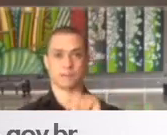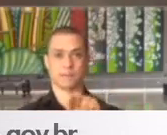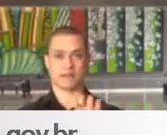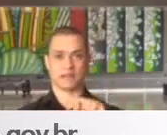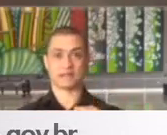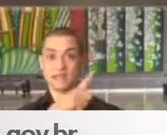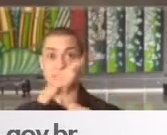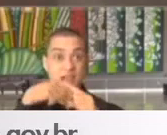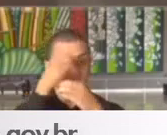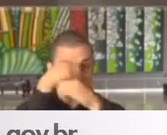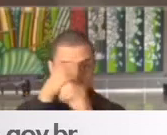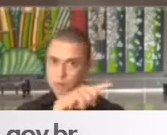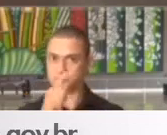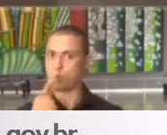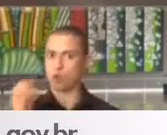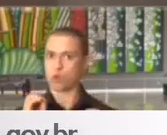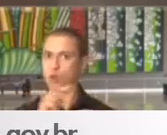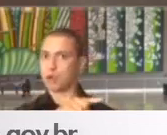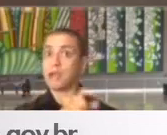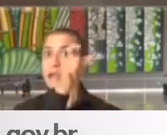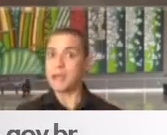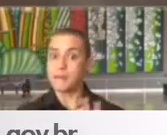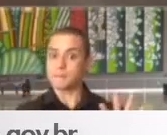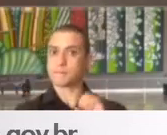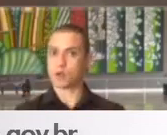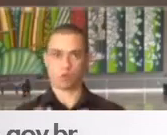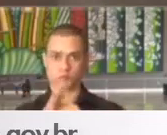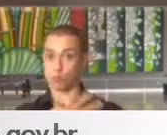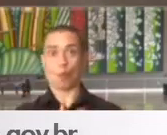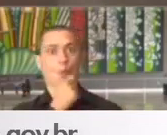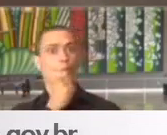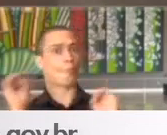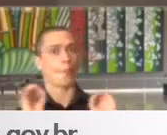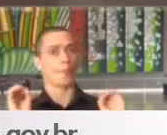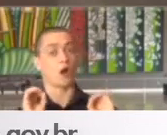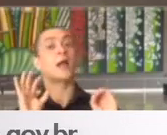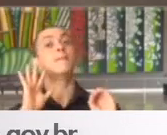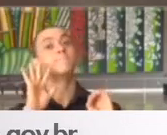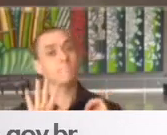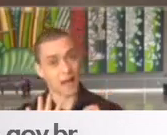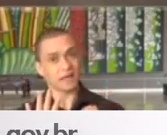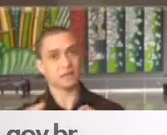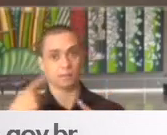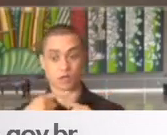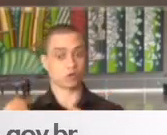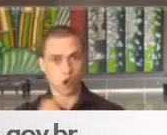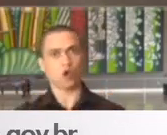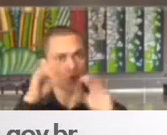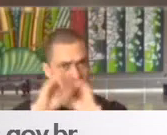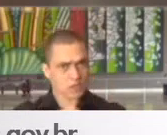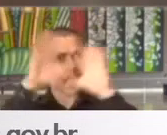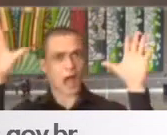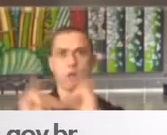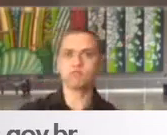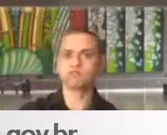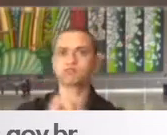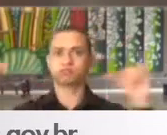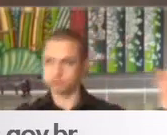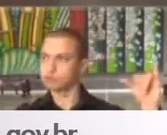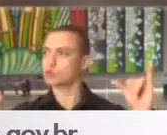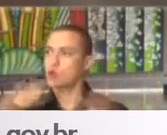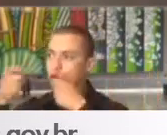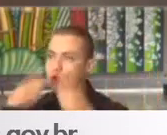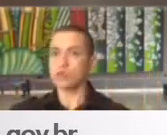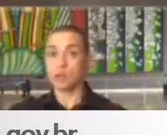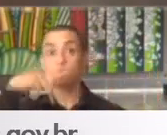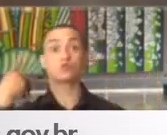indicação efetiva de que ele possa estar contaminado, mas aqui dentro do regime de total transparência que nós temos com a imprensa e com a opinião